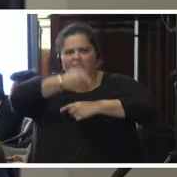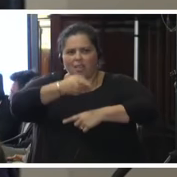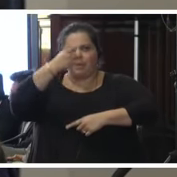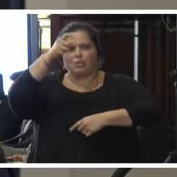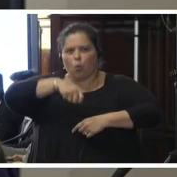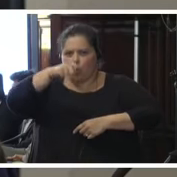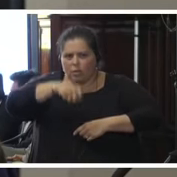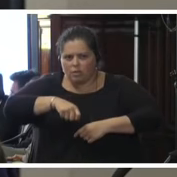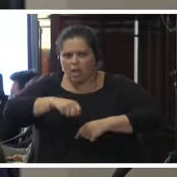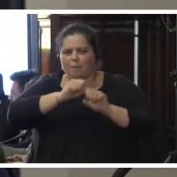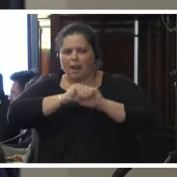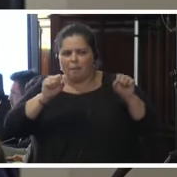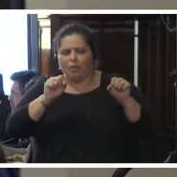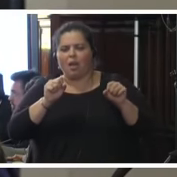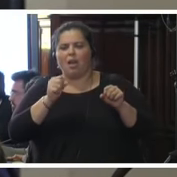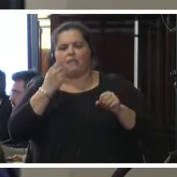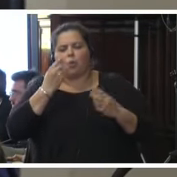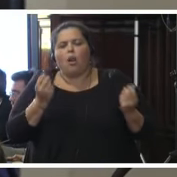pessoas?